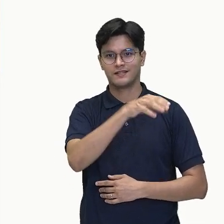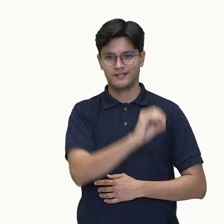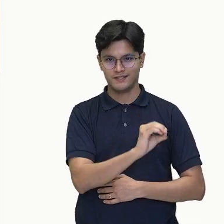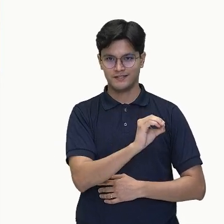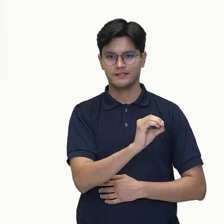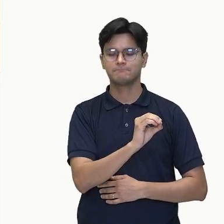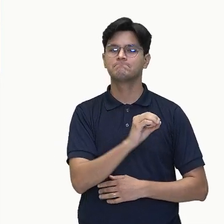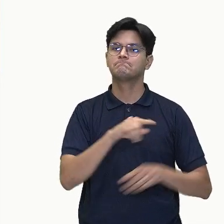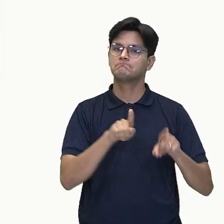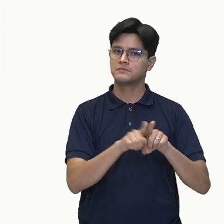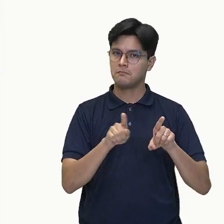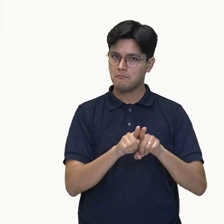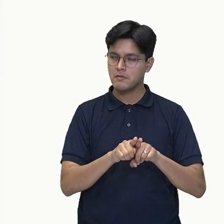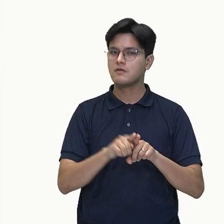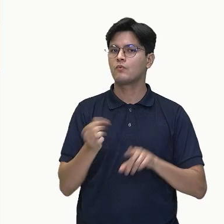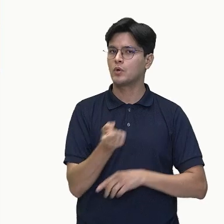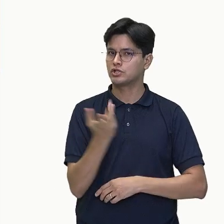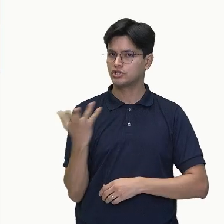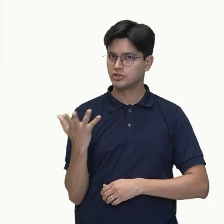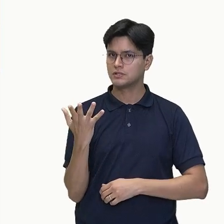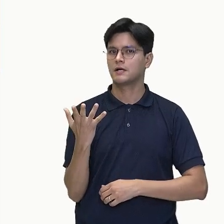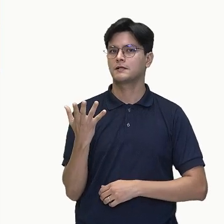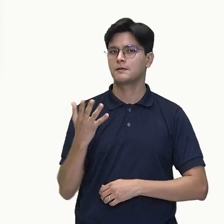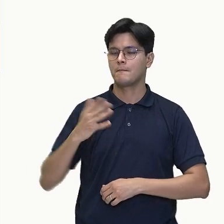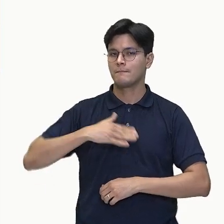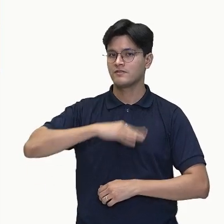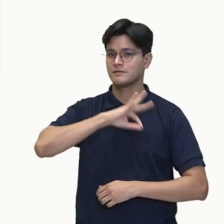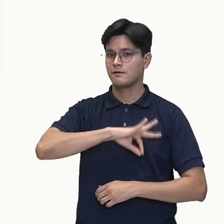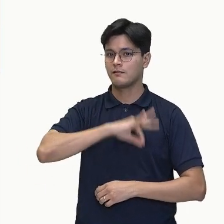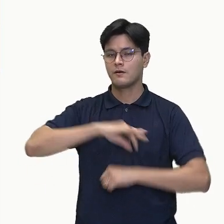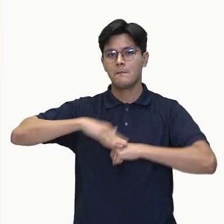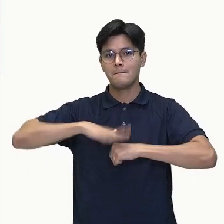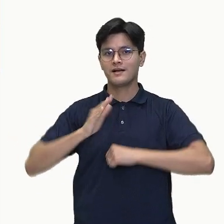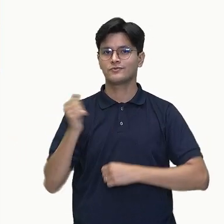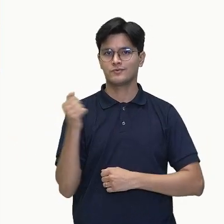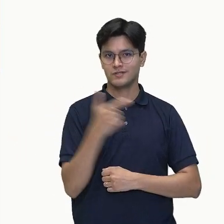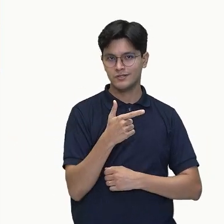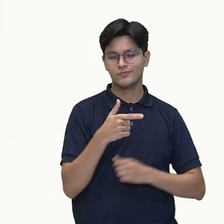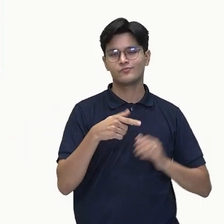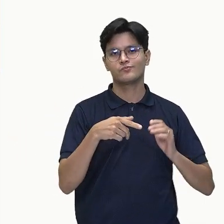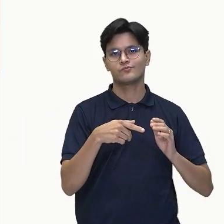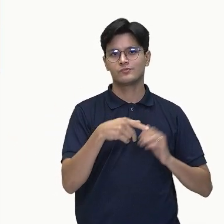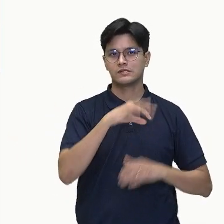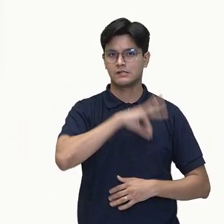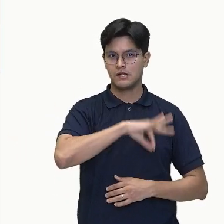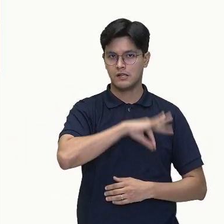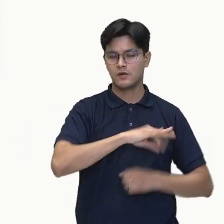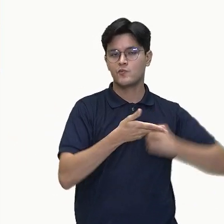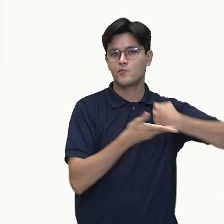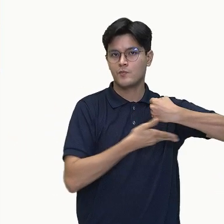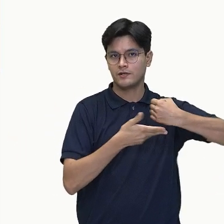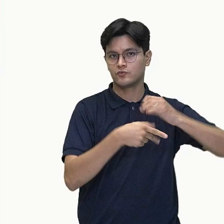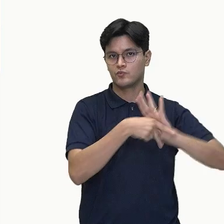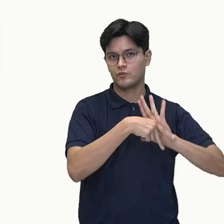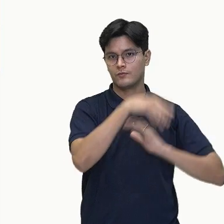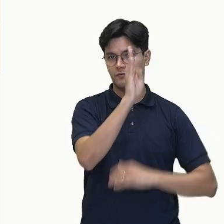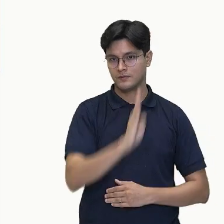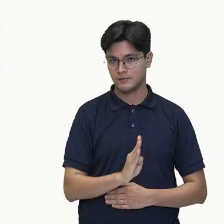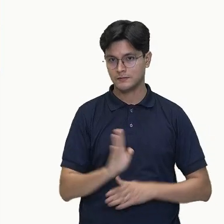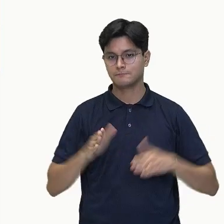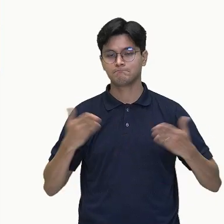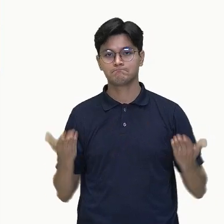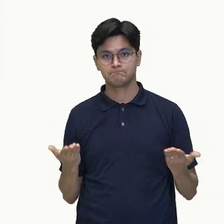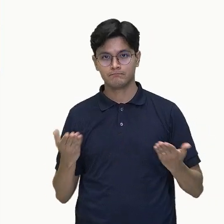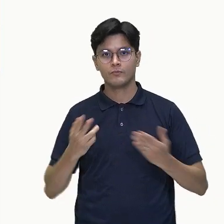brasileiro. Então, os nossos países vizinhos, aí, em comparativo com o Brasil, acabam pagando mais no seu salário mínimo,